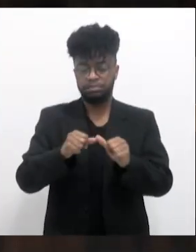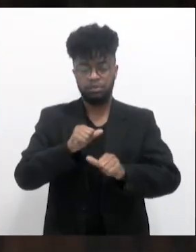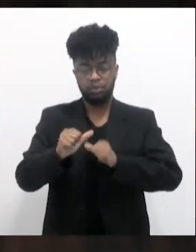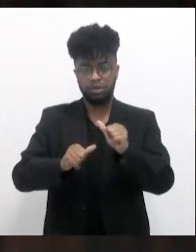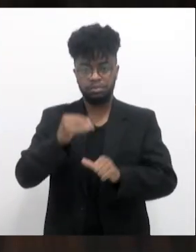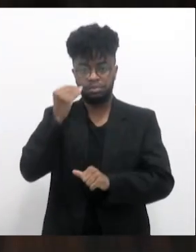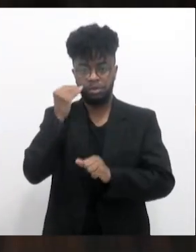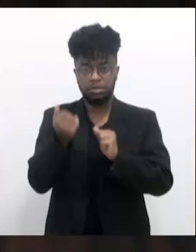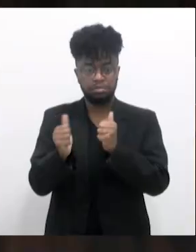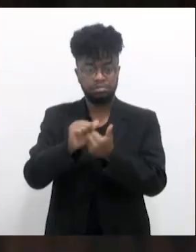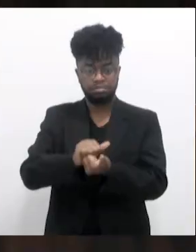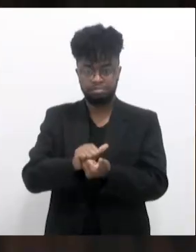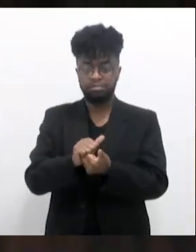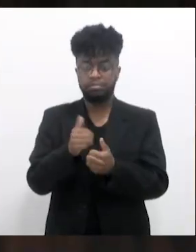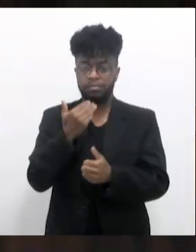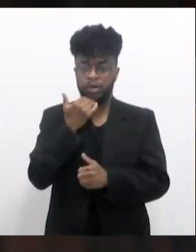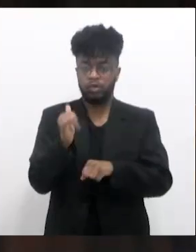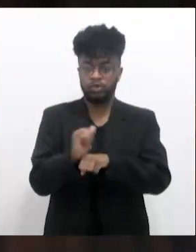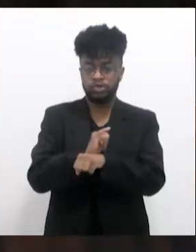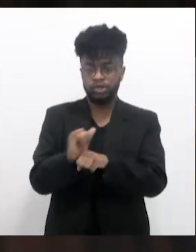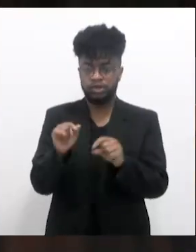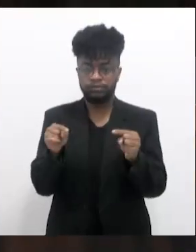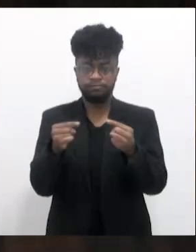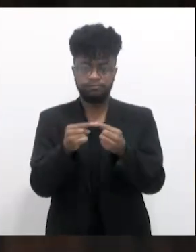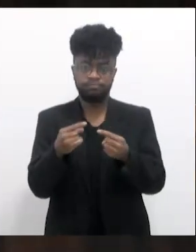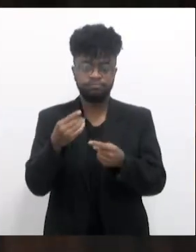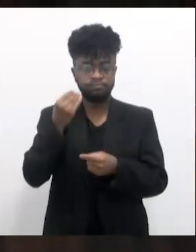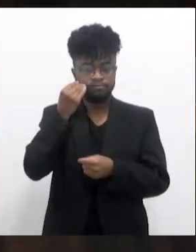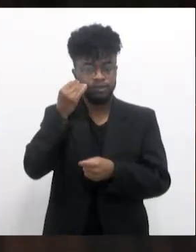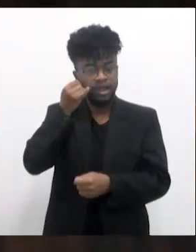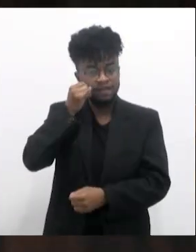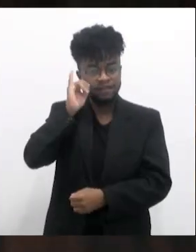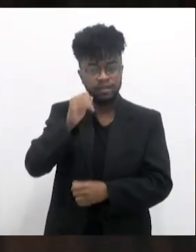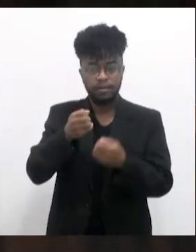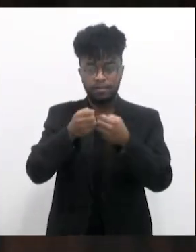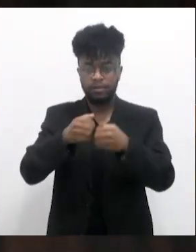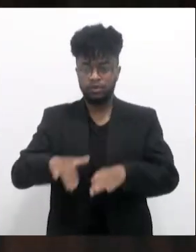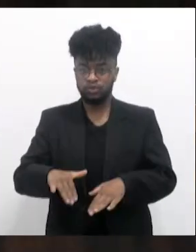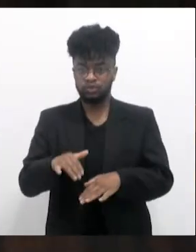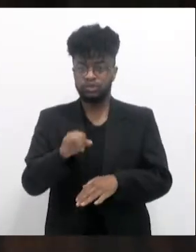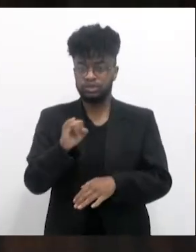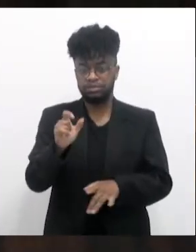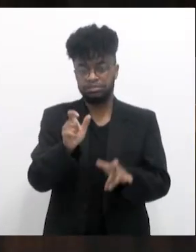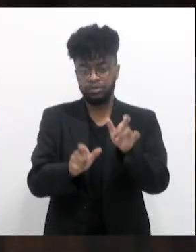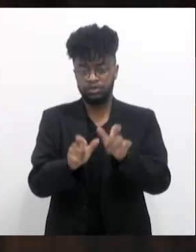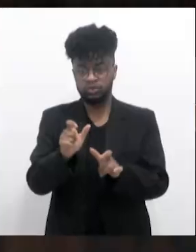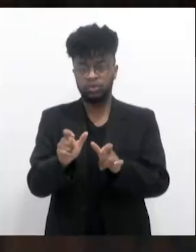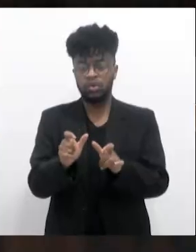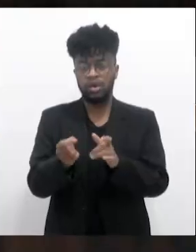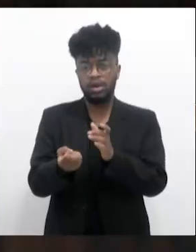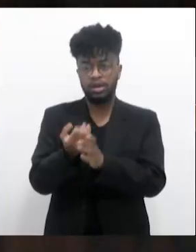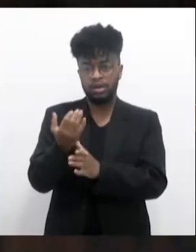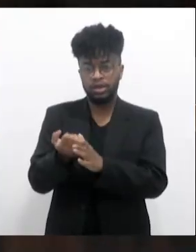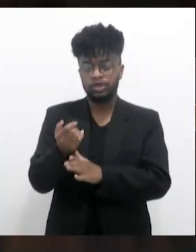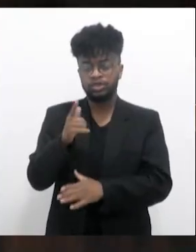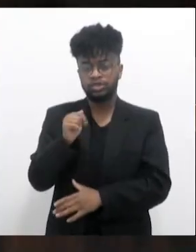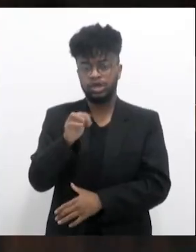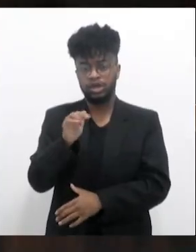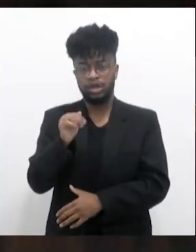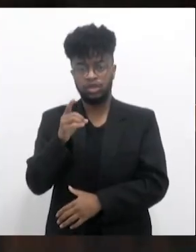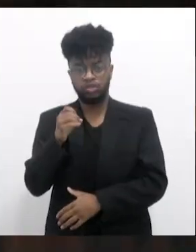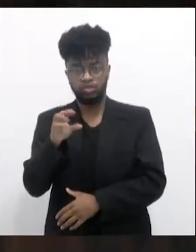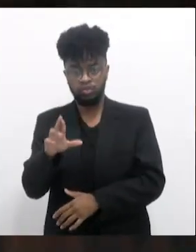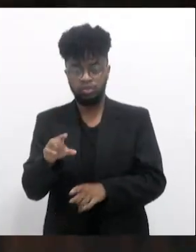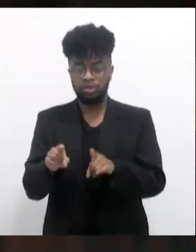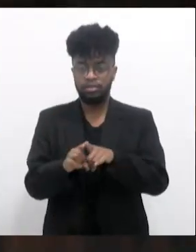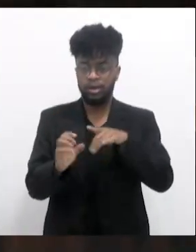tentar adequar da melhor maneira possível para que a gente não prejudique nem quem produz os geradores, nem as